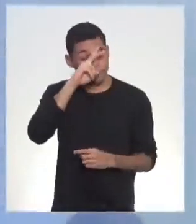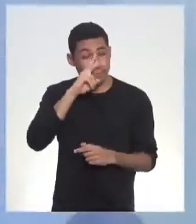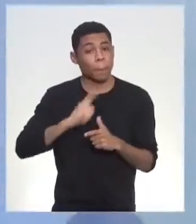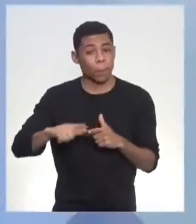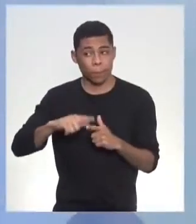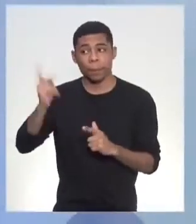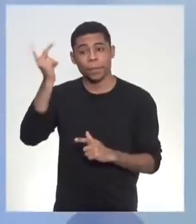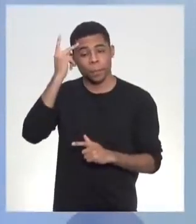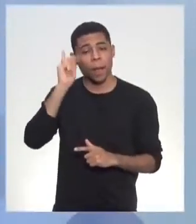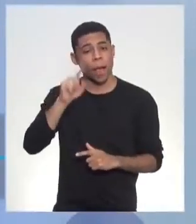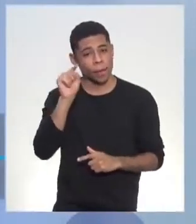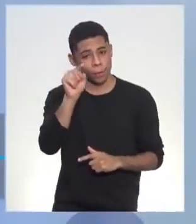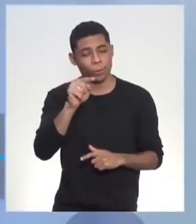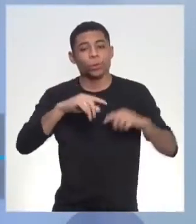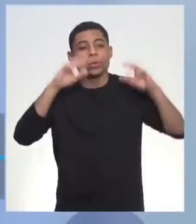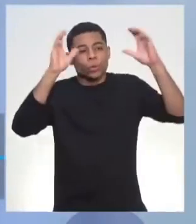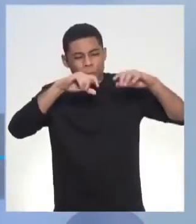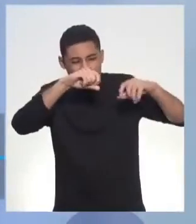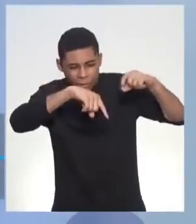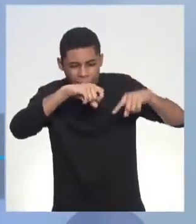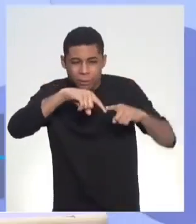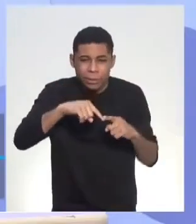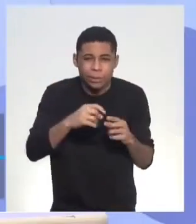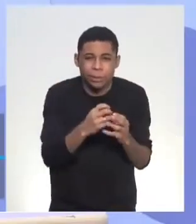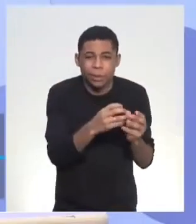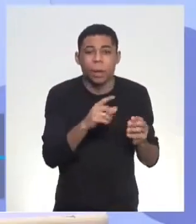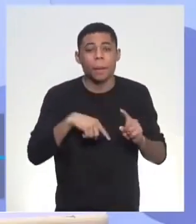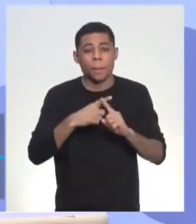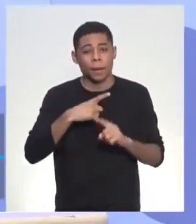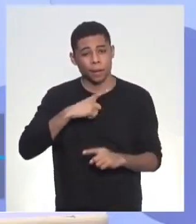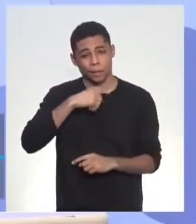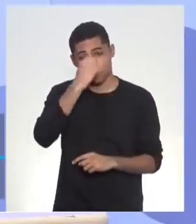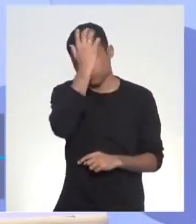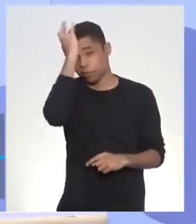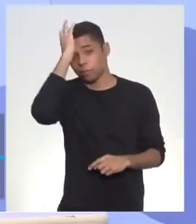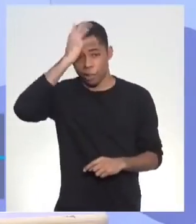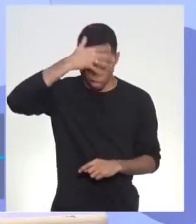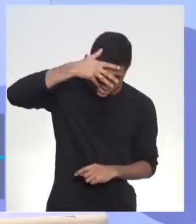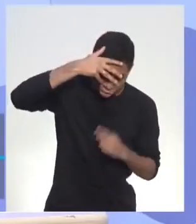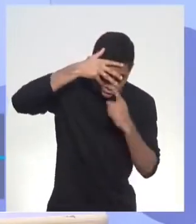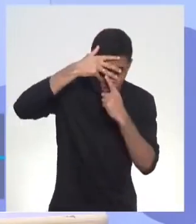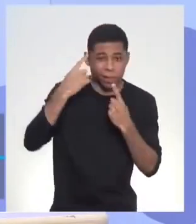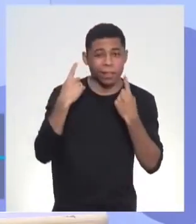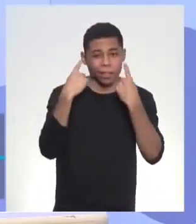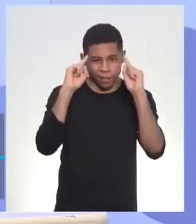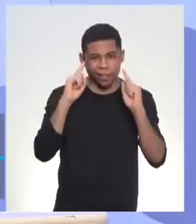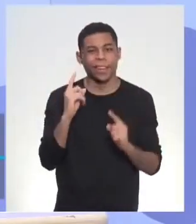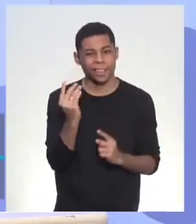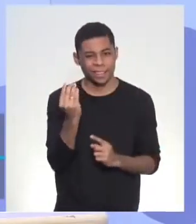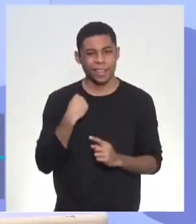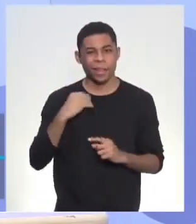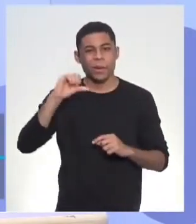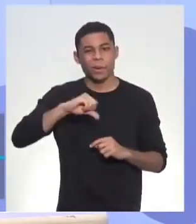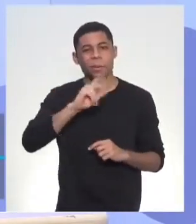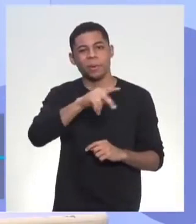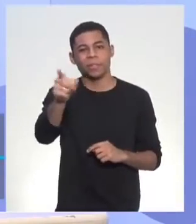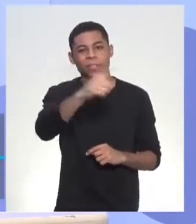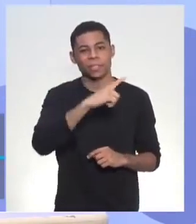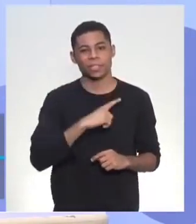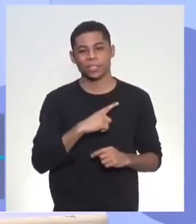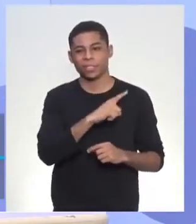de São Paulo, que é isso, a chuva ácida. Estraga chapinhos, penteados, né? A chuva ácida acaba prejudicando o penteado dos professores, dos estudantes.